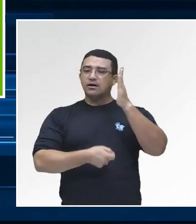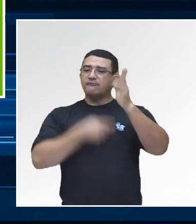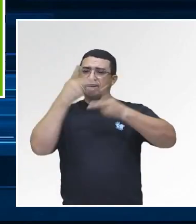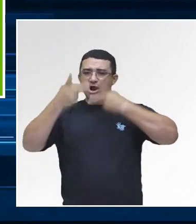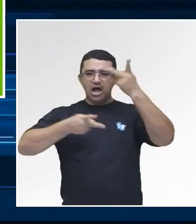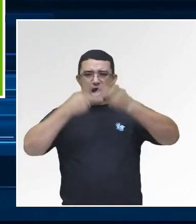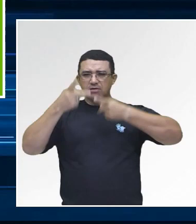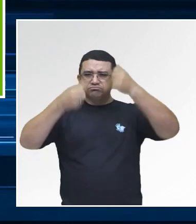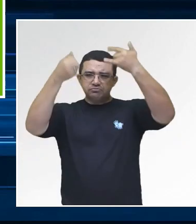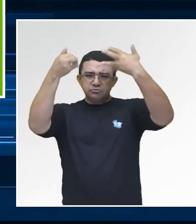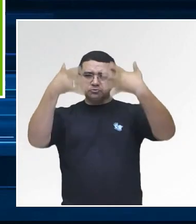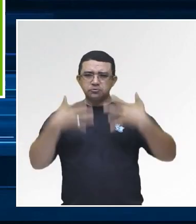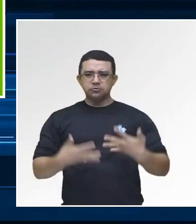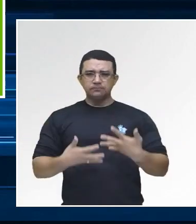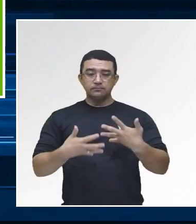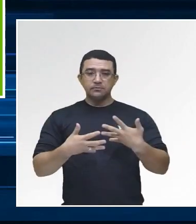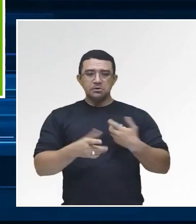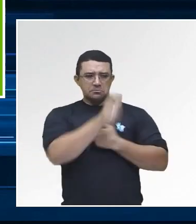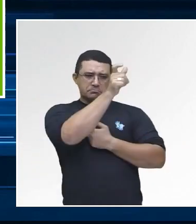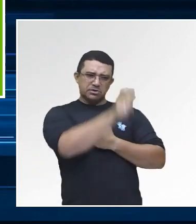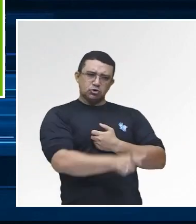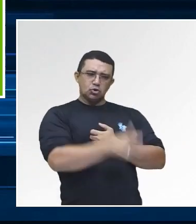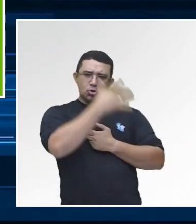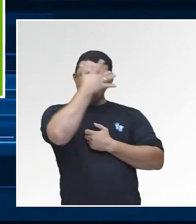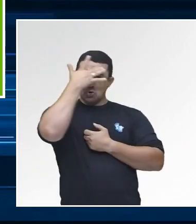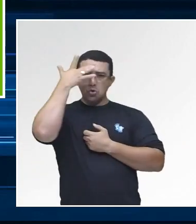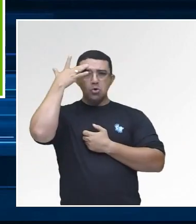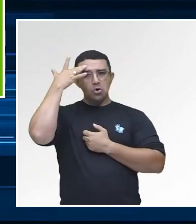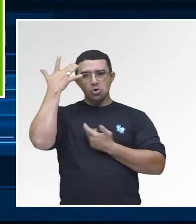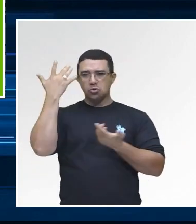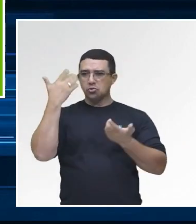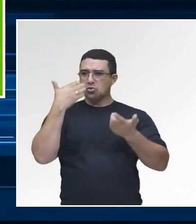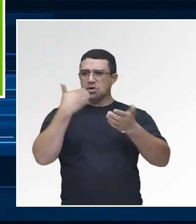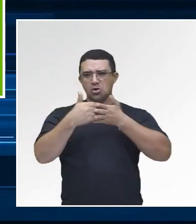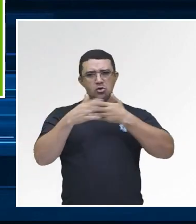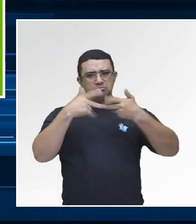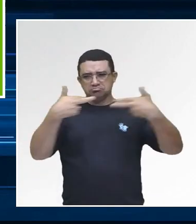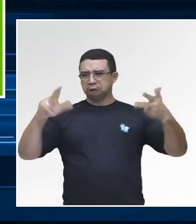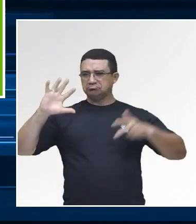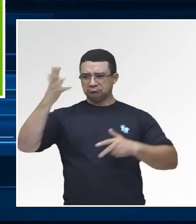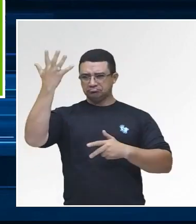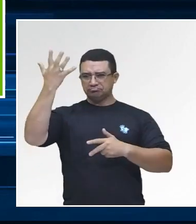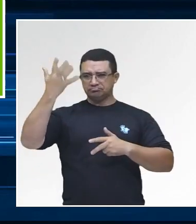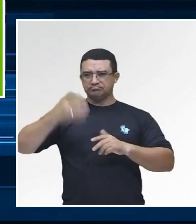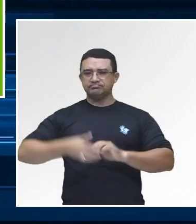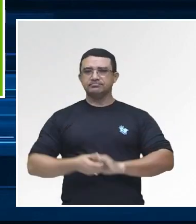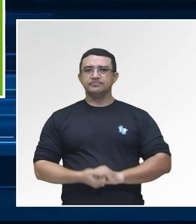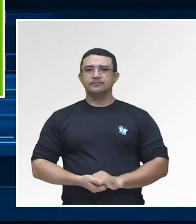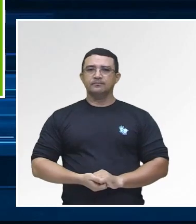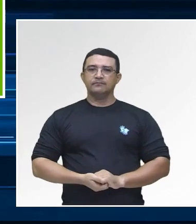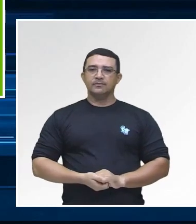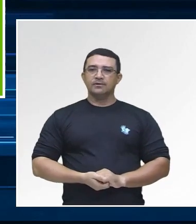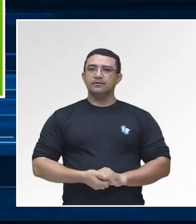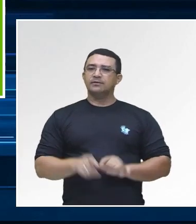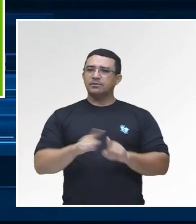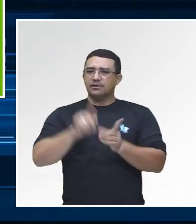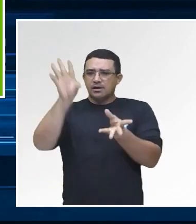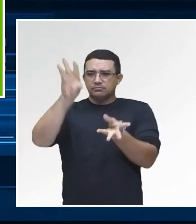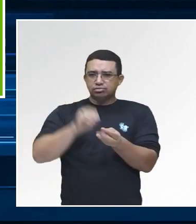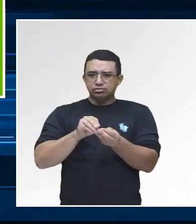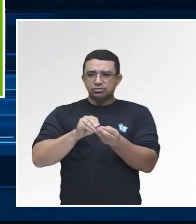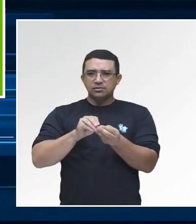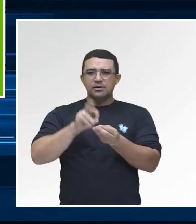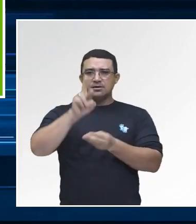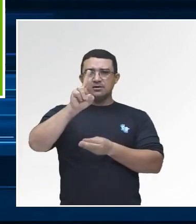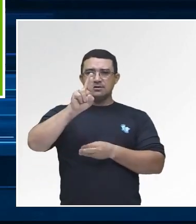algo, ou de alguém, ou de alguma situação. A resenha, também você vai